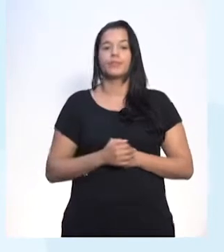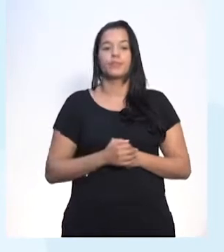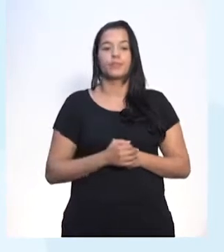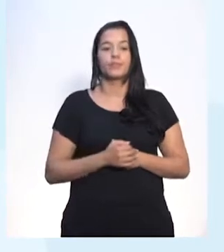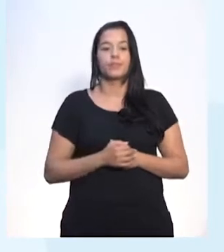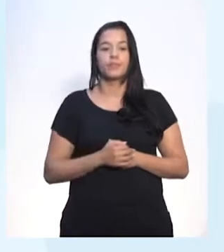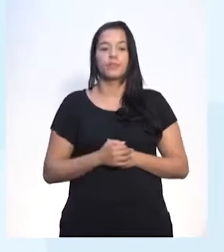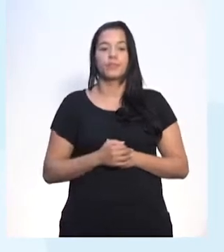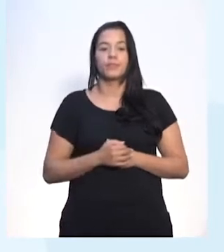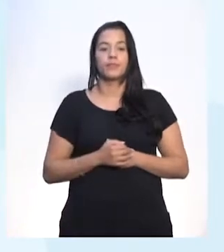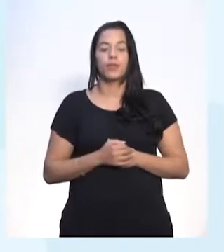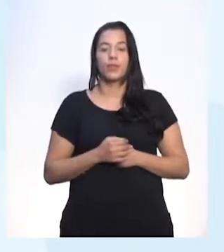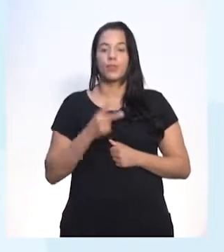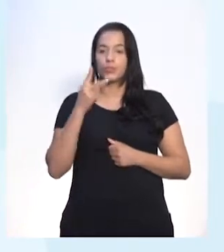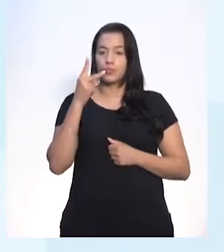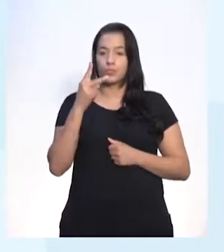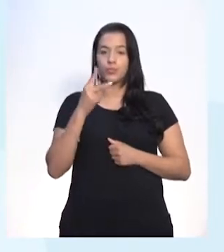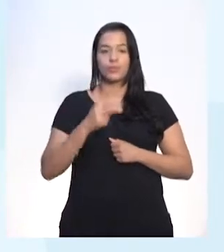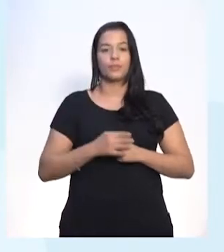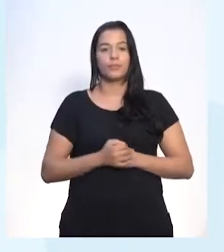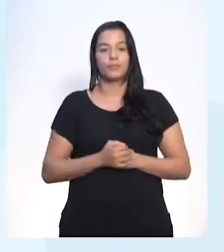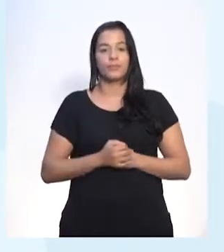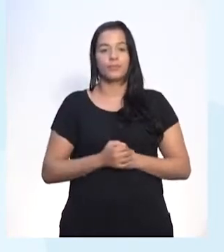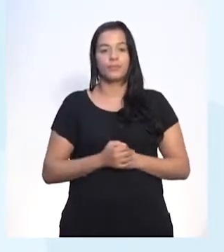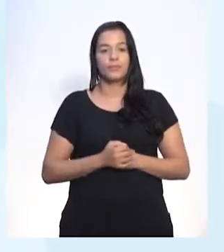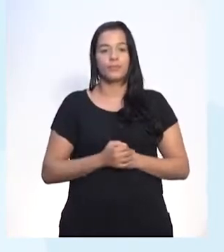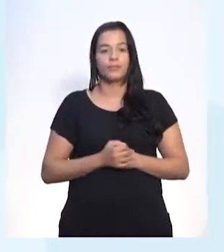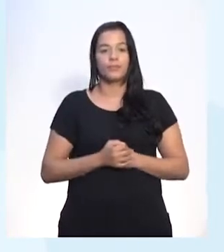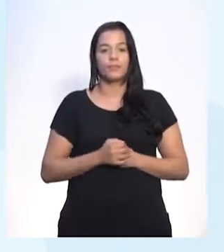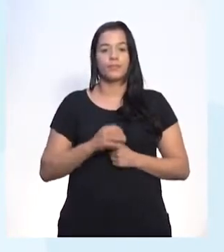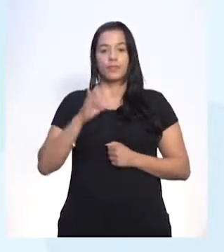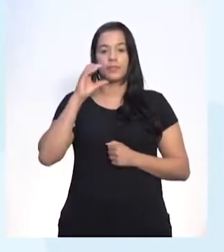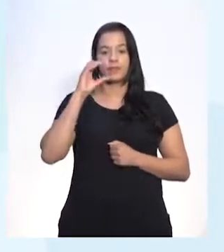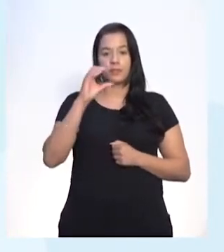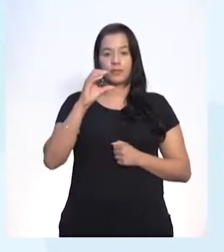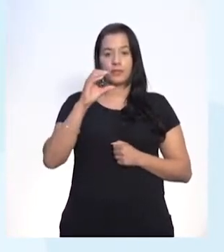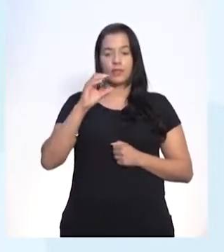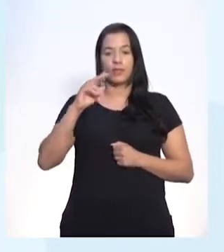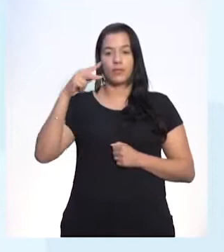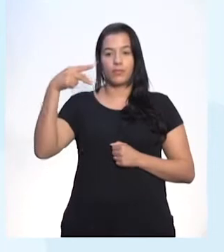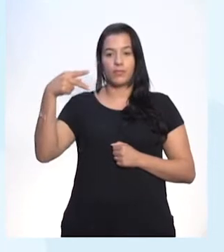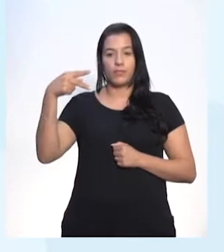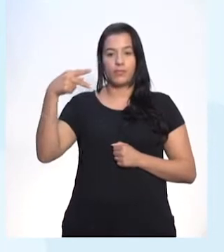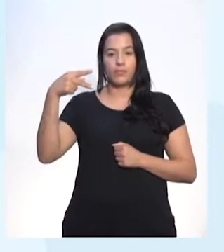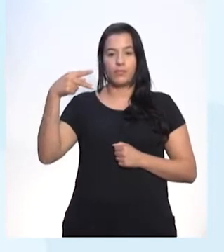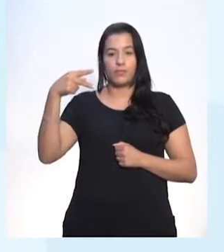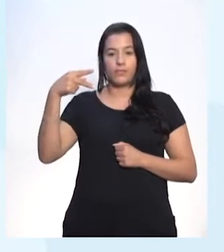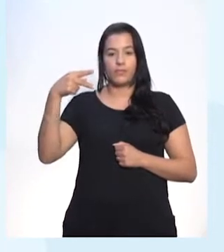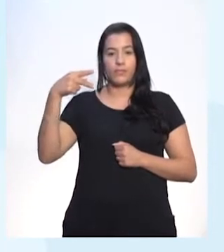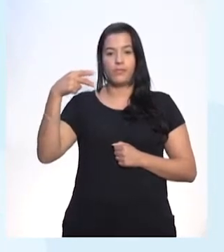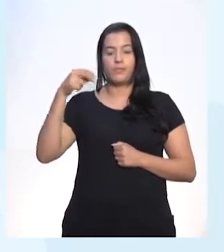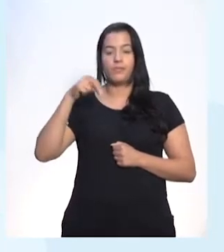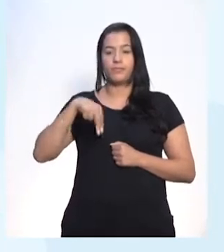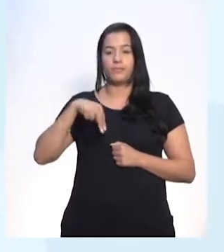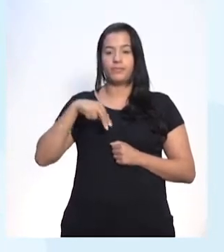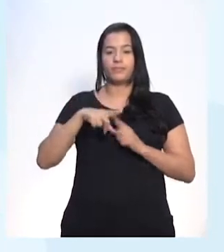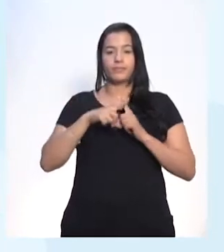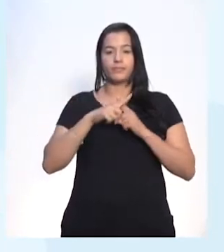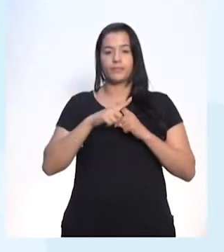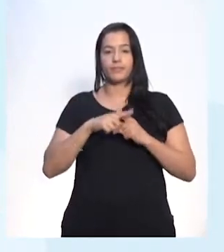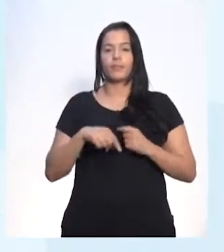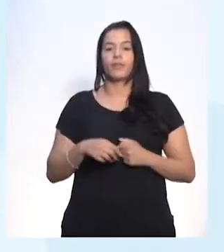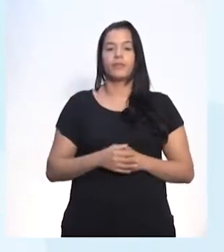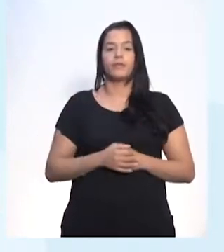também neste sentido. Então, deste lado, C ao quadrado é A vezes N, e